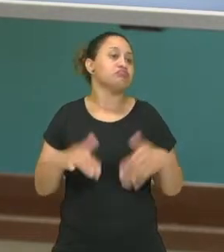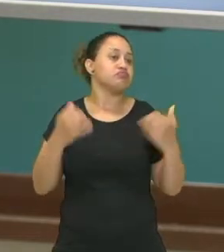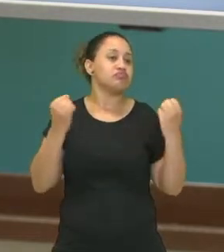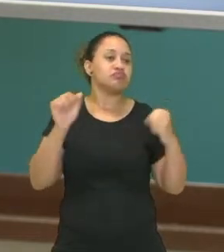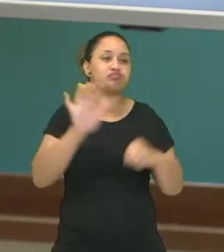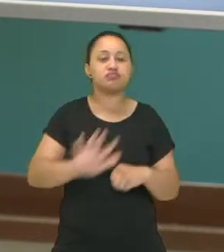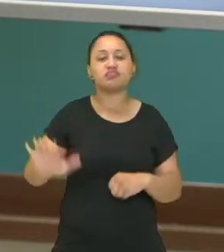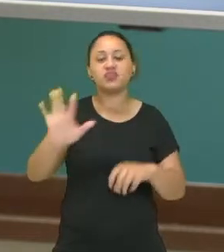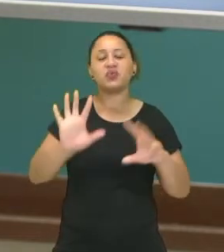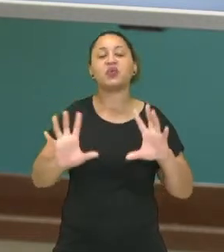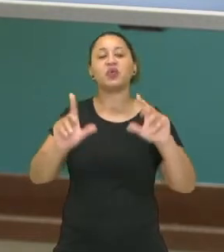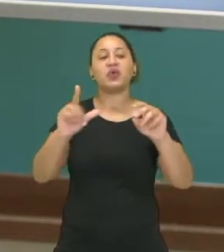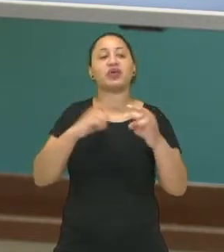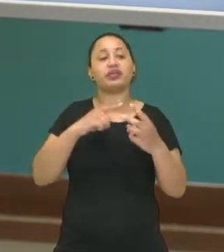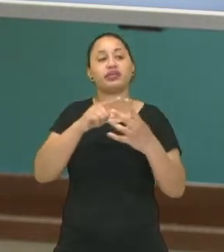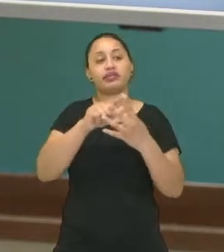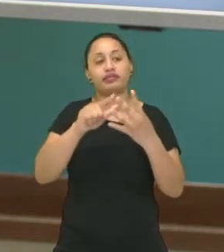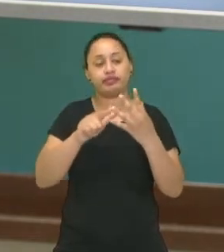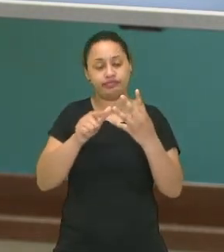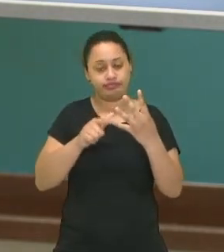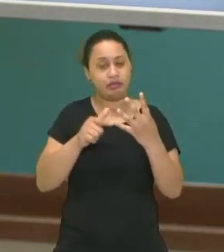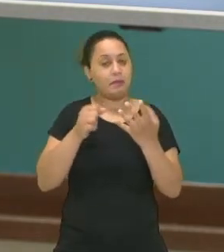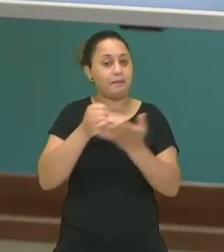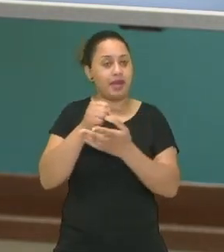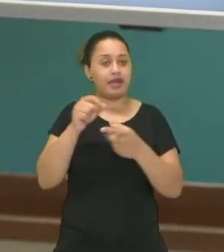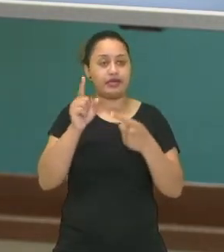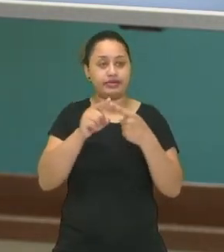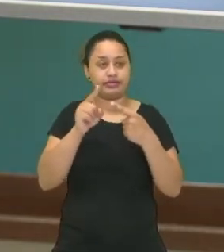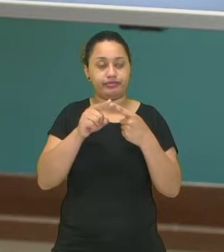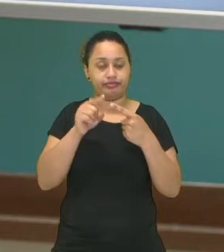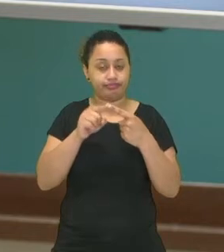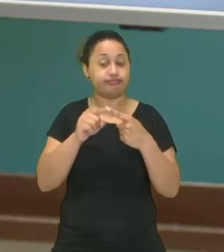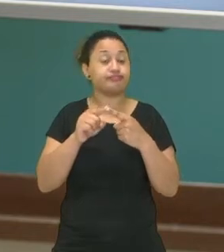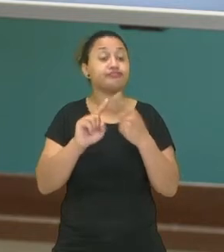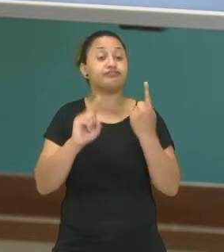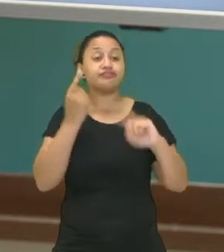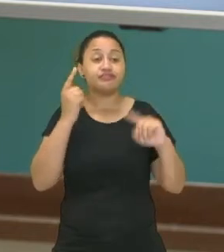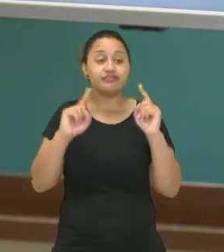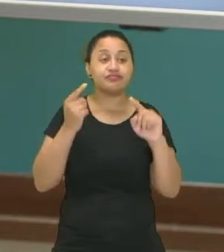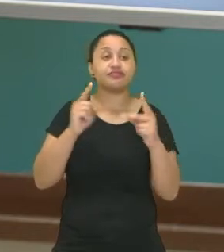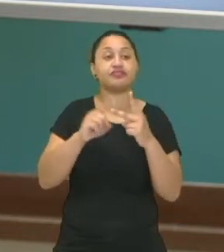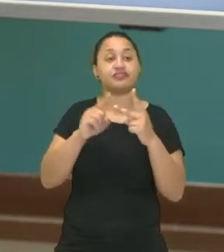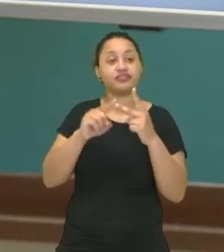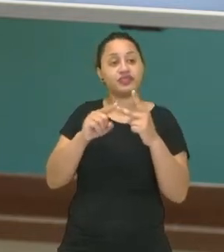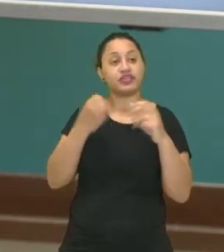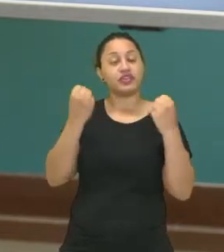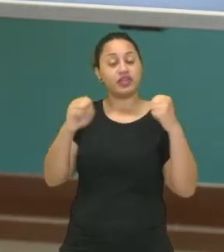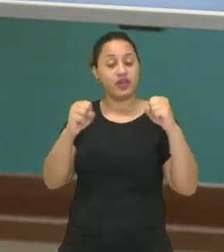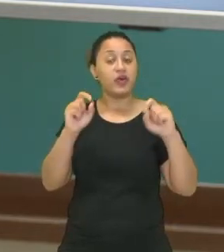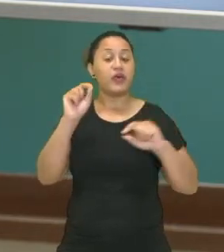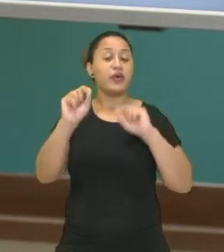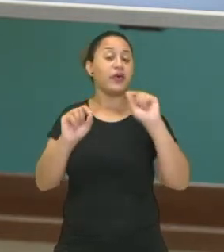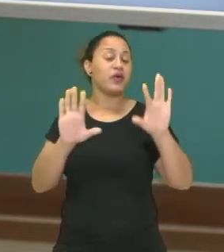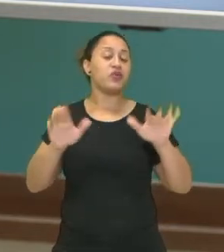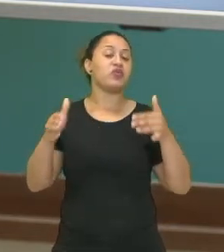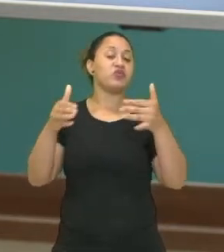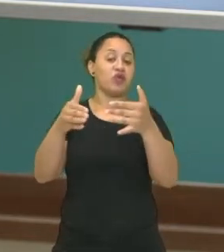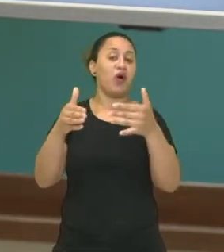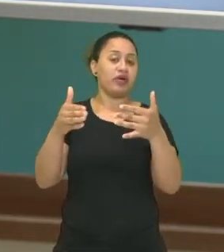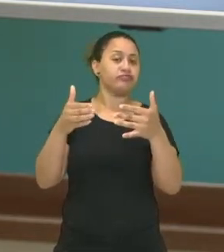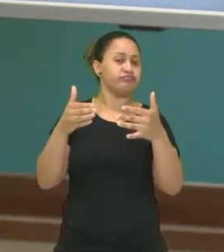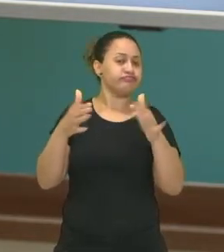todos, ela parte de 4 princípios básicos: a diversão, a ginástica voltada